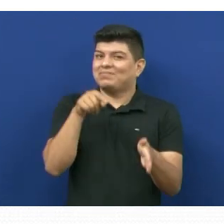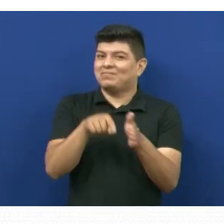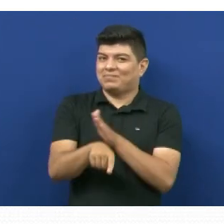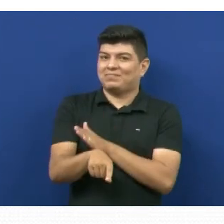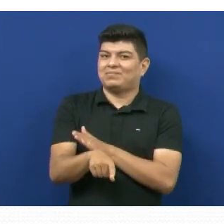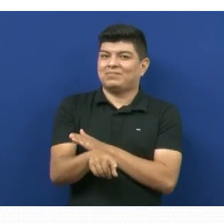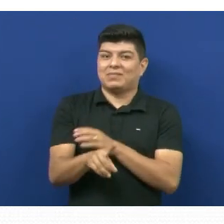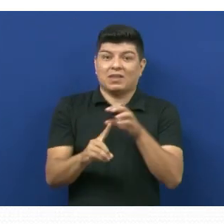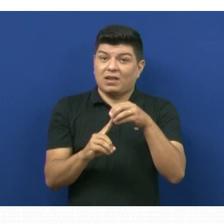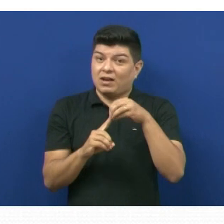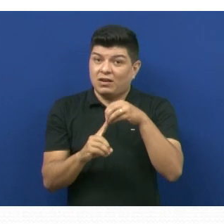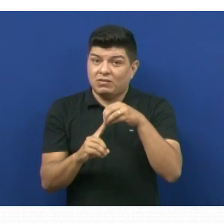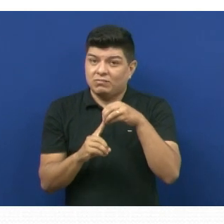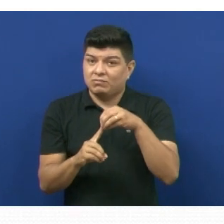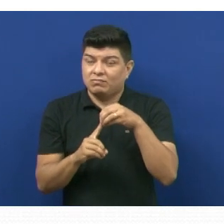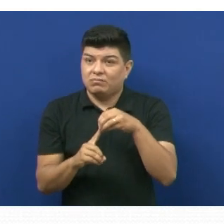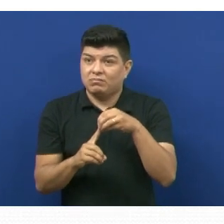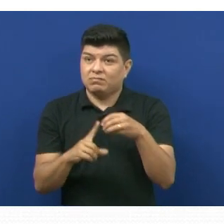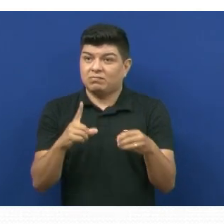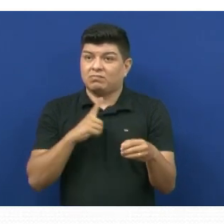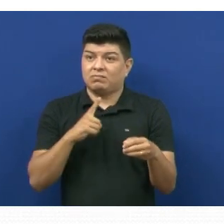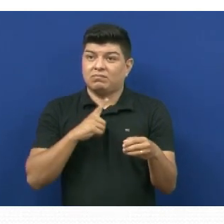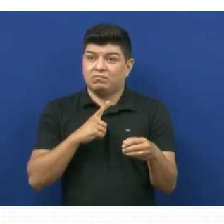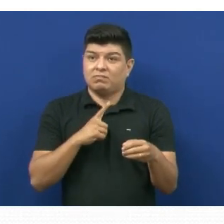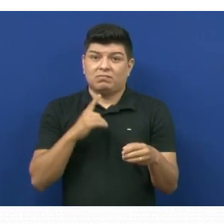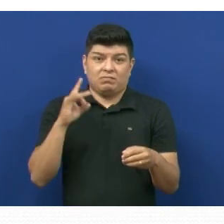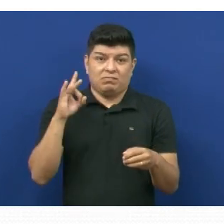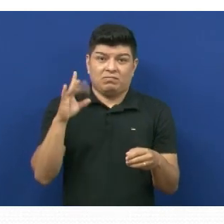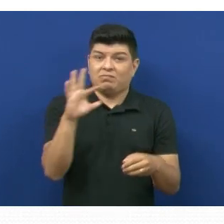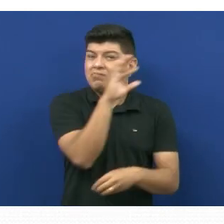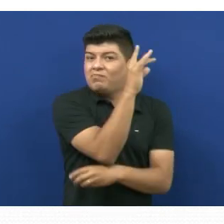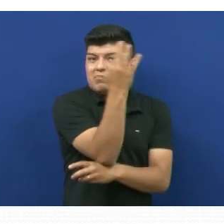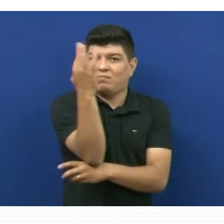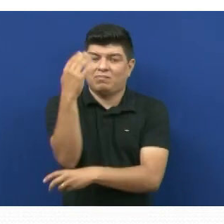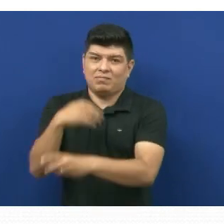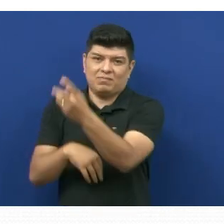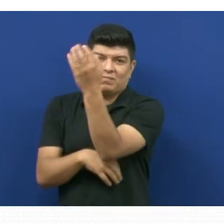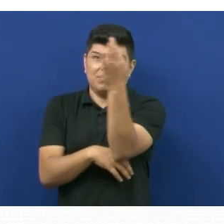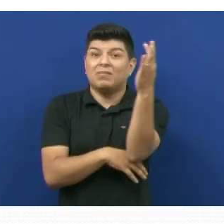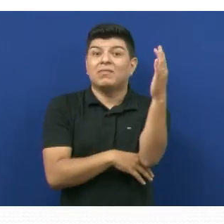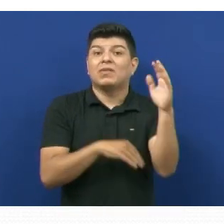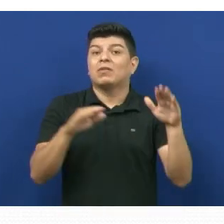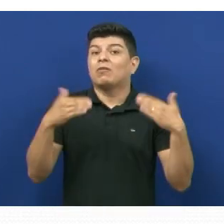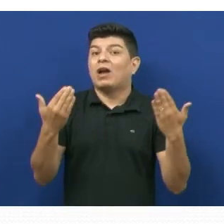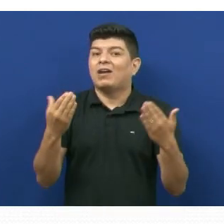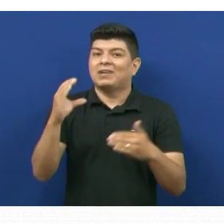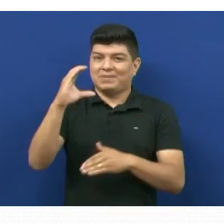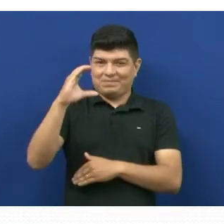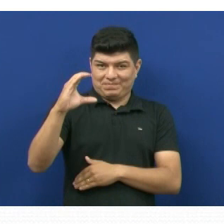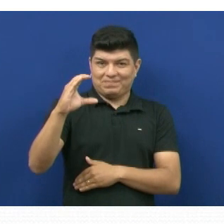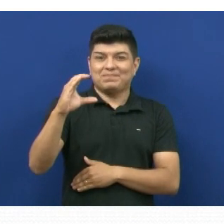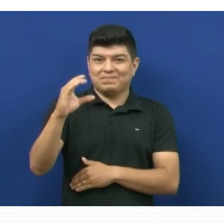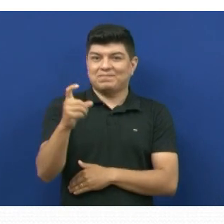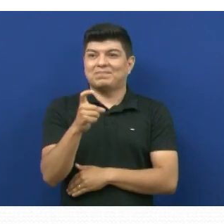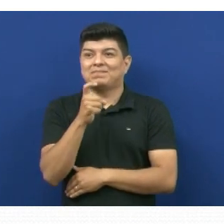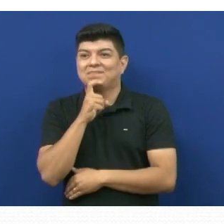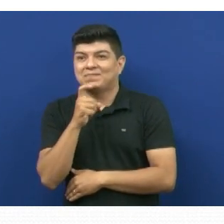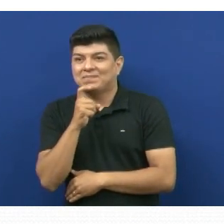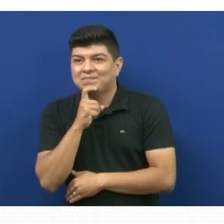A única alternativa que tem elementos somente da natureza é a alternativa C,